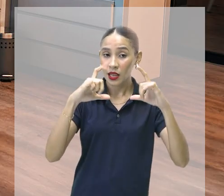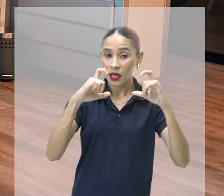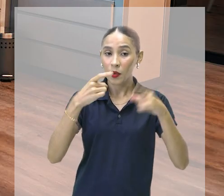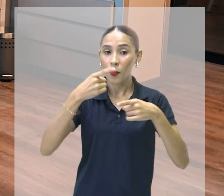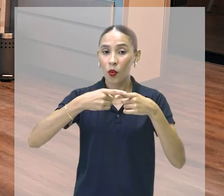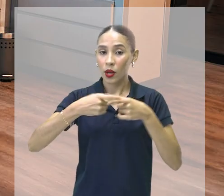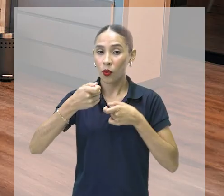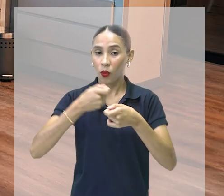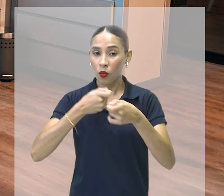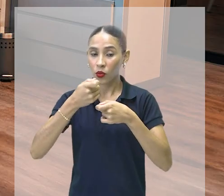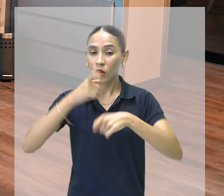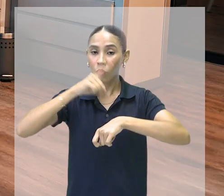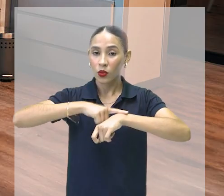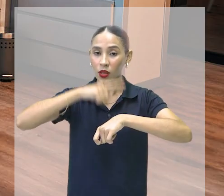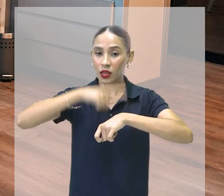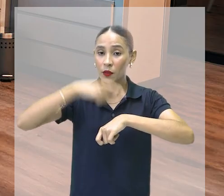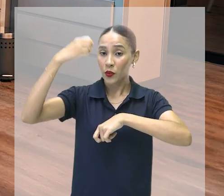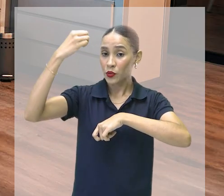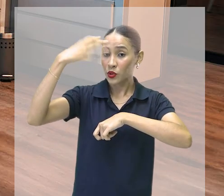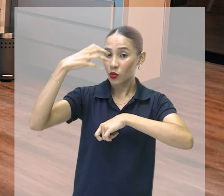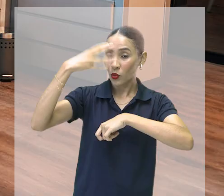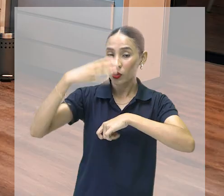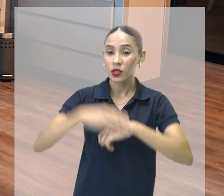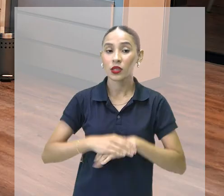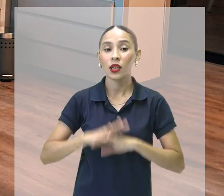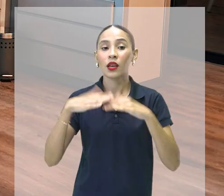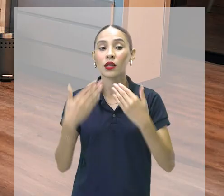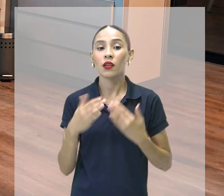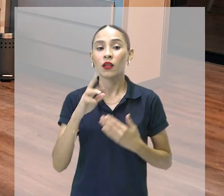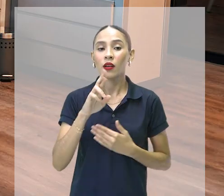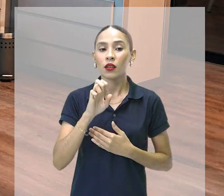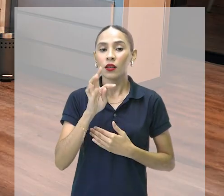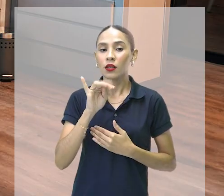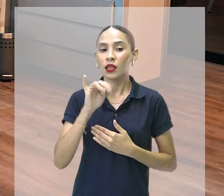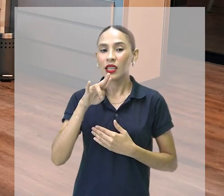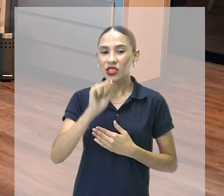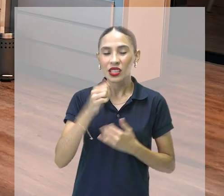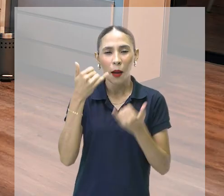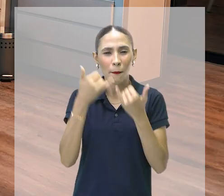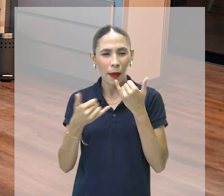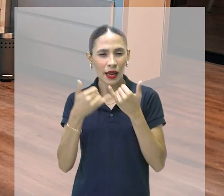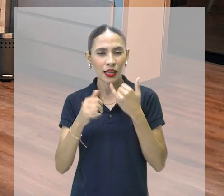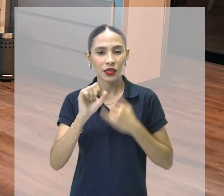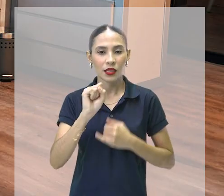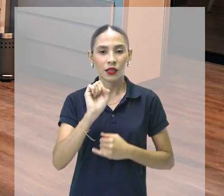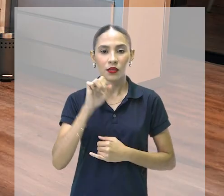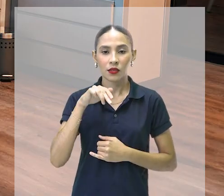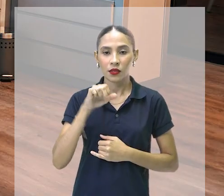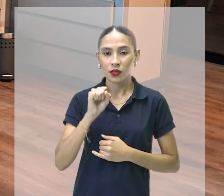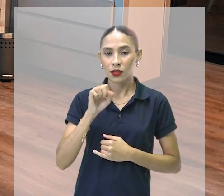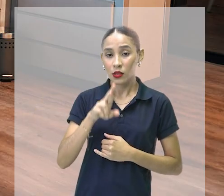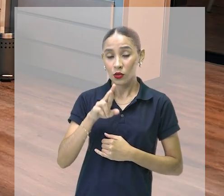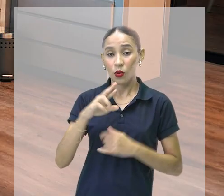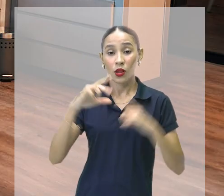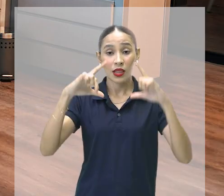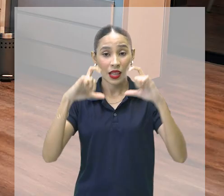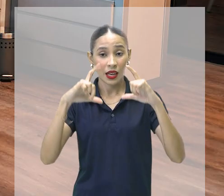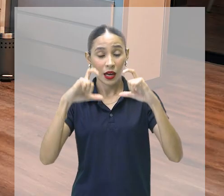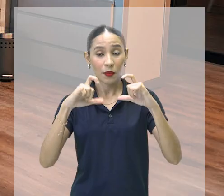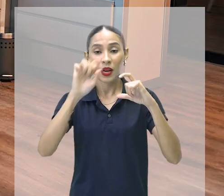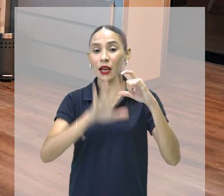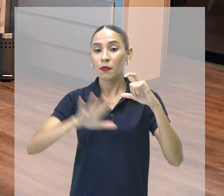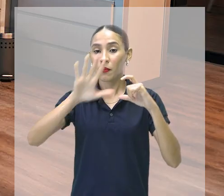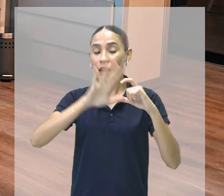luz. Por fim, a retina é como o sensor da câmera. É nela que a imagem final